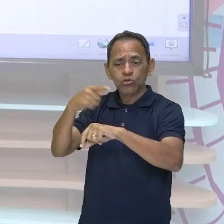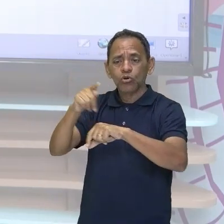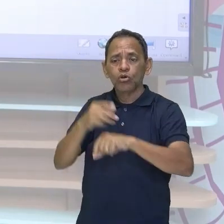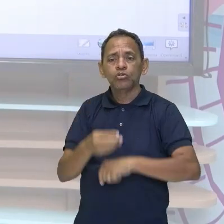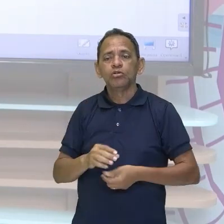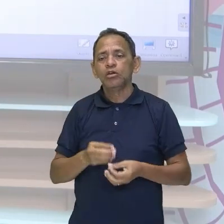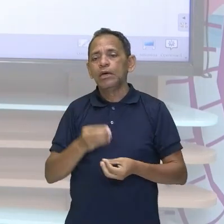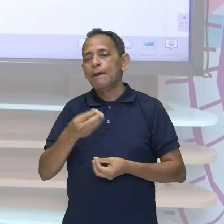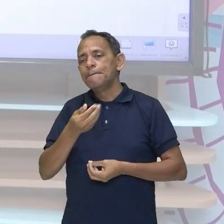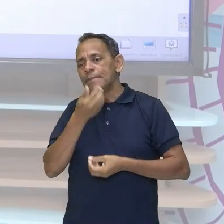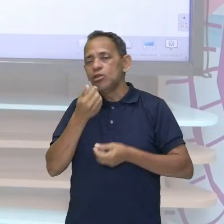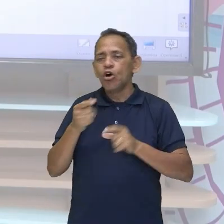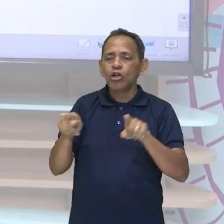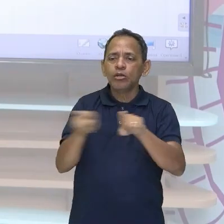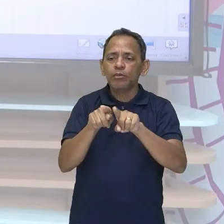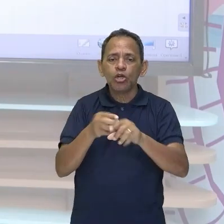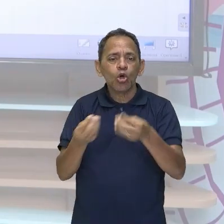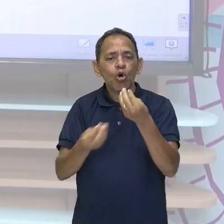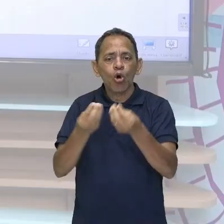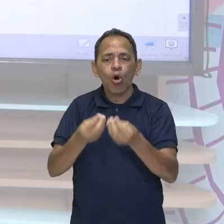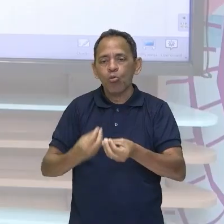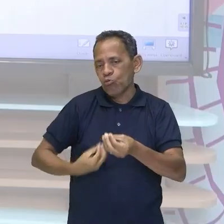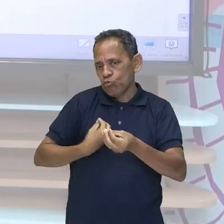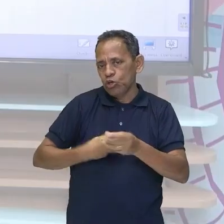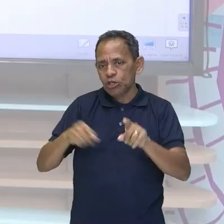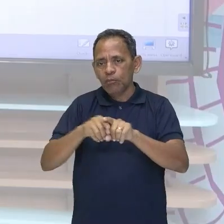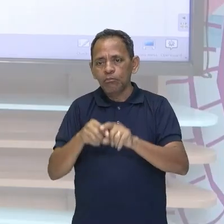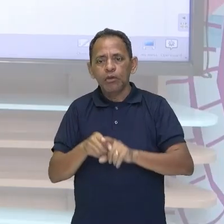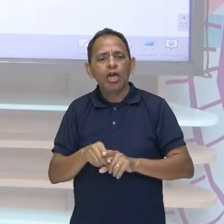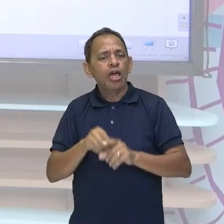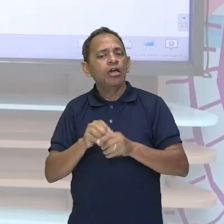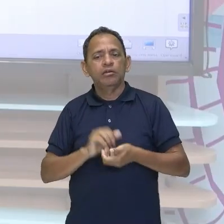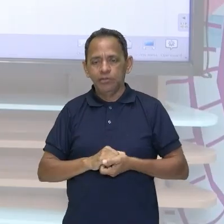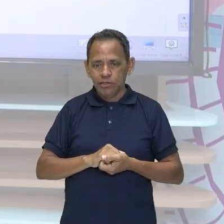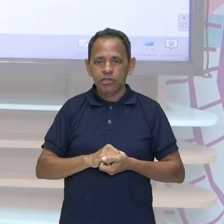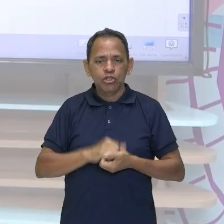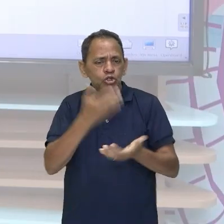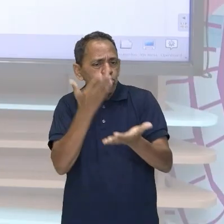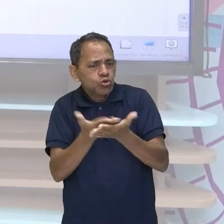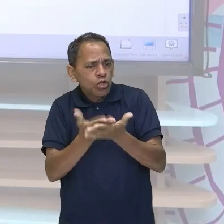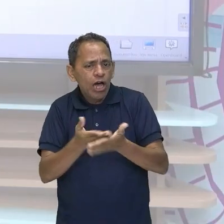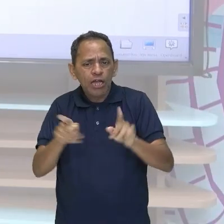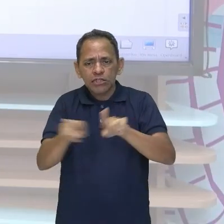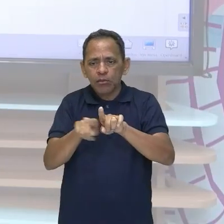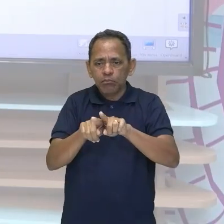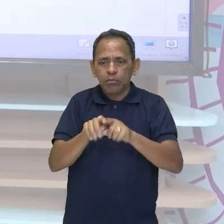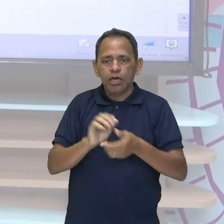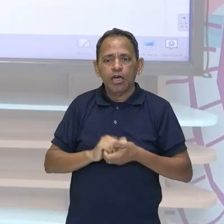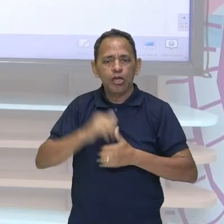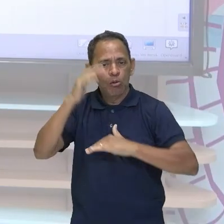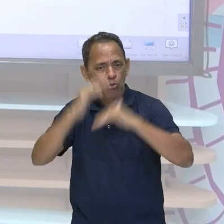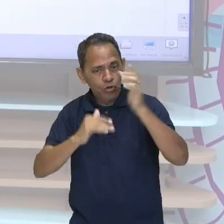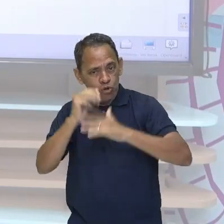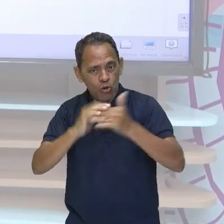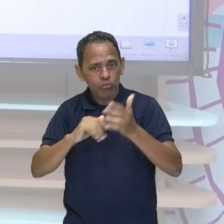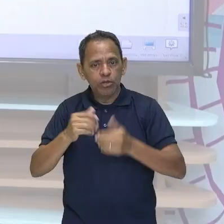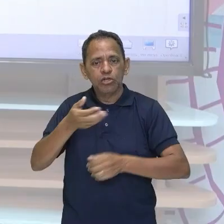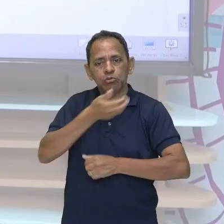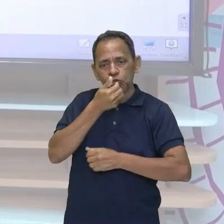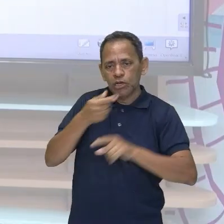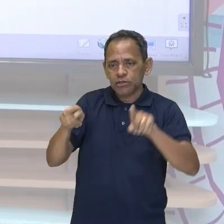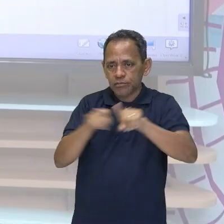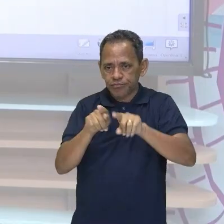vezes querem estudar, se aperfeiçoar aí na sua área e vão em busca desse aperfeiçoamento, né, dessas